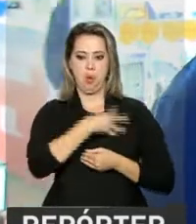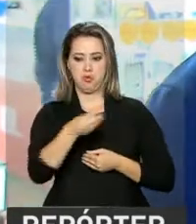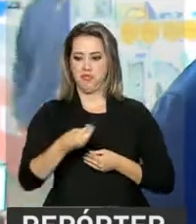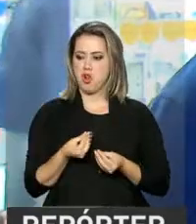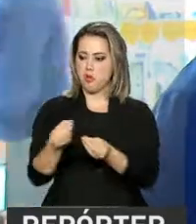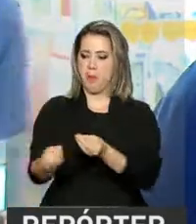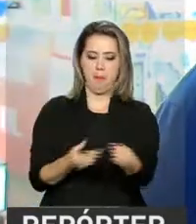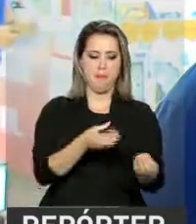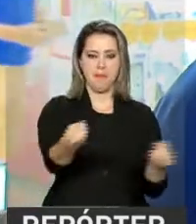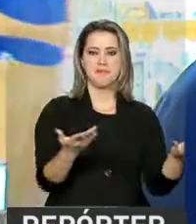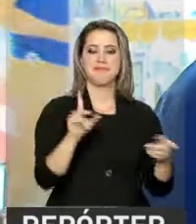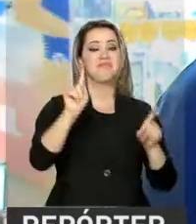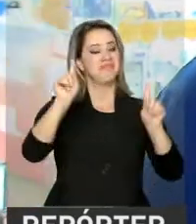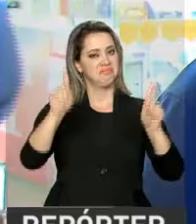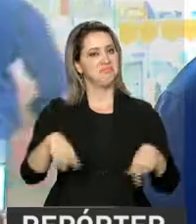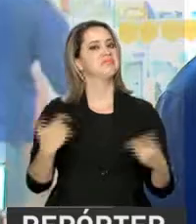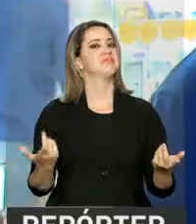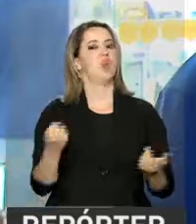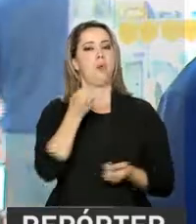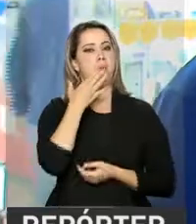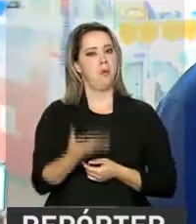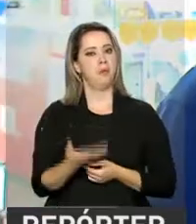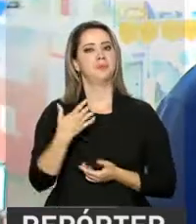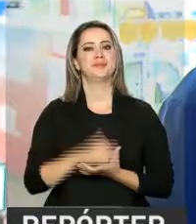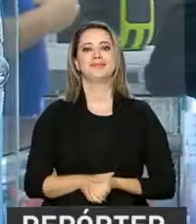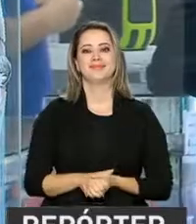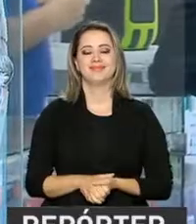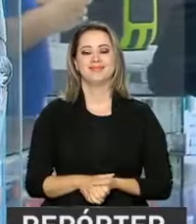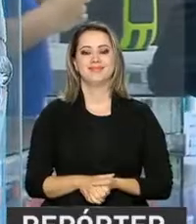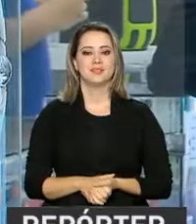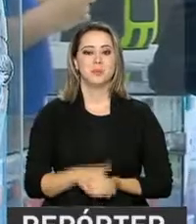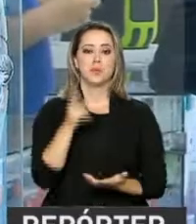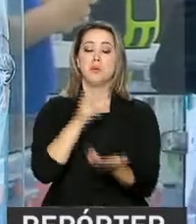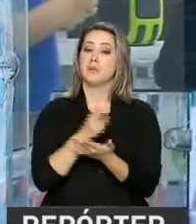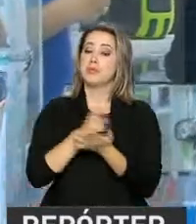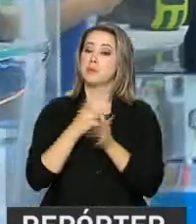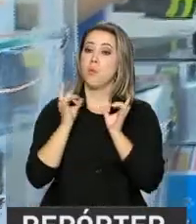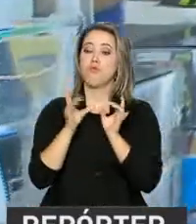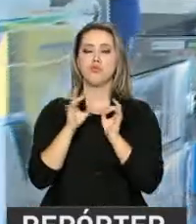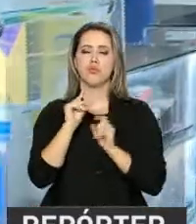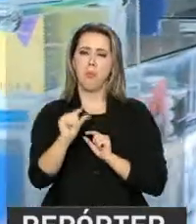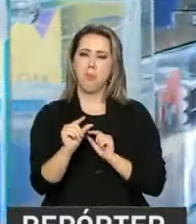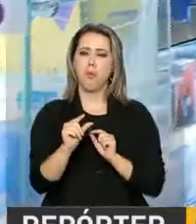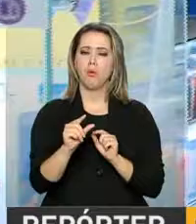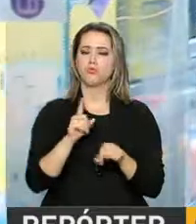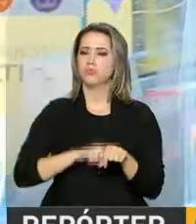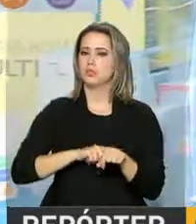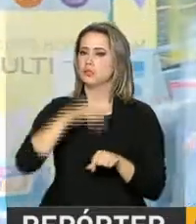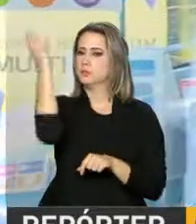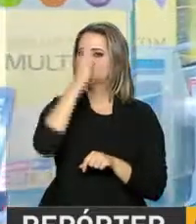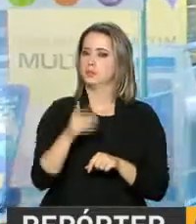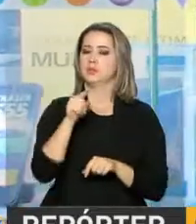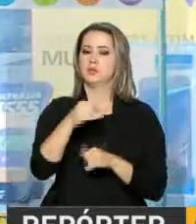e e aí caindo é realmente entende bem bacana apesar de ser vendido há pouco tempo no brasil o